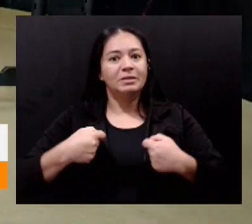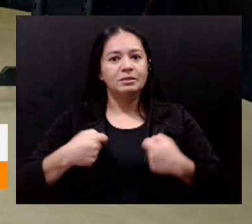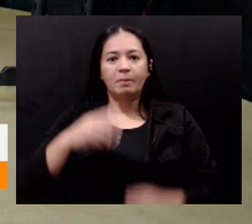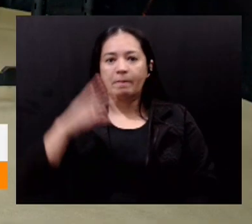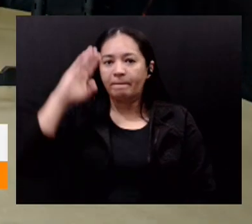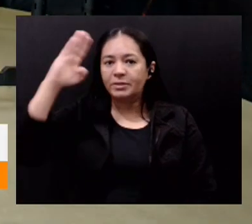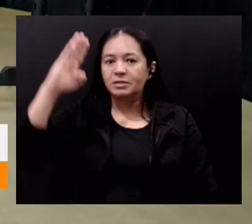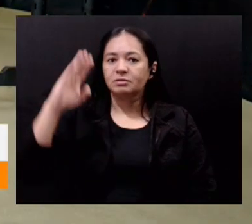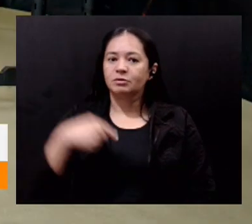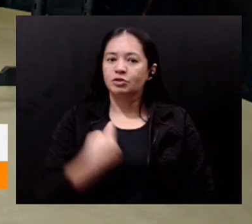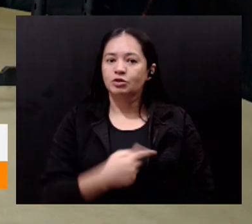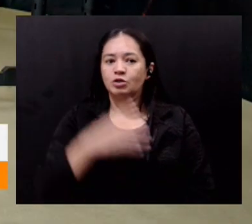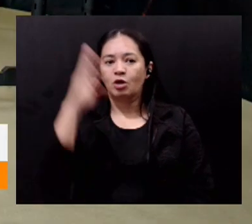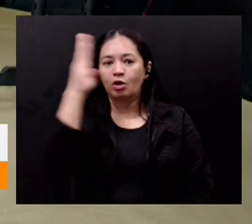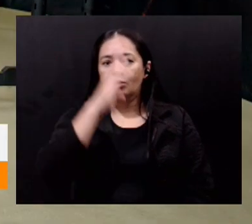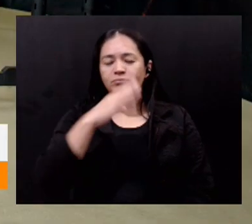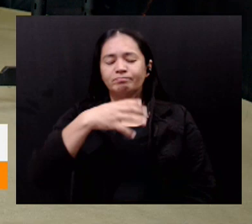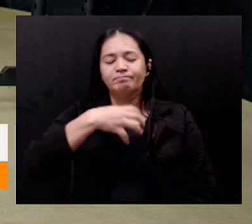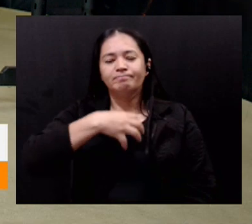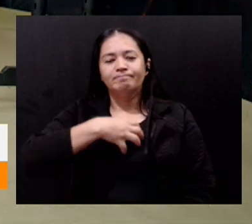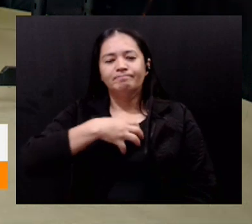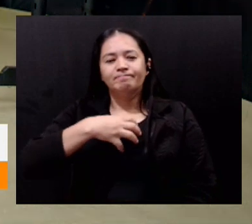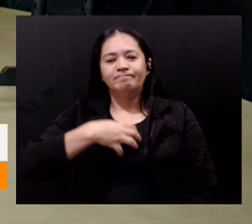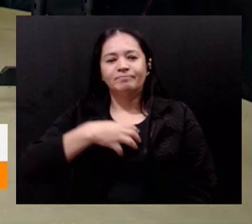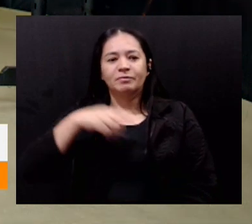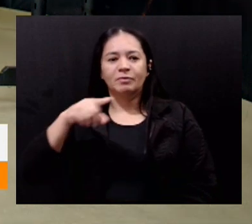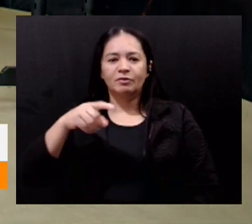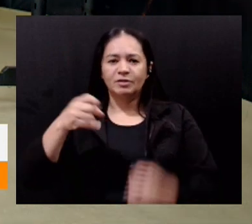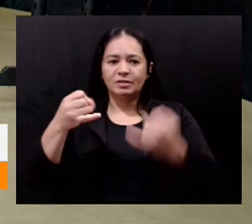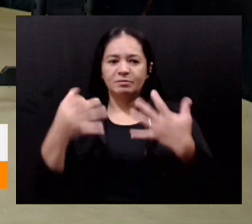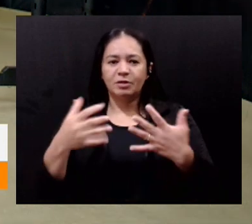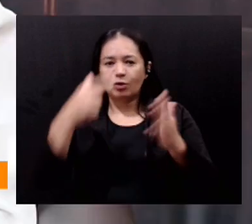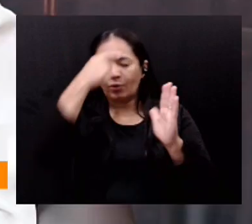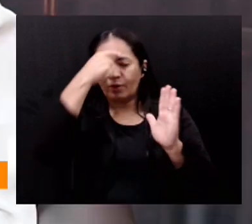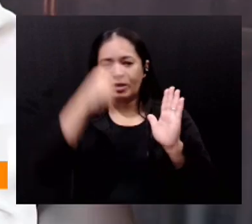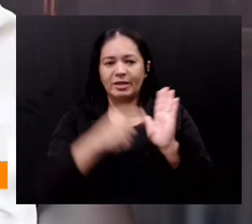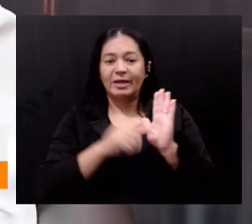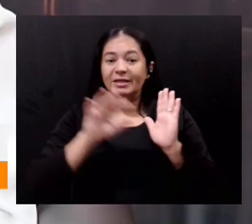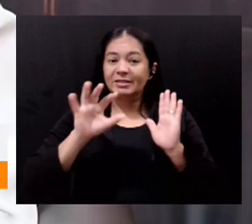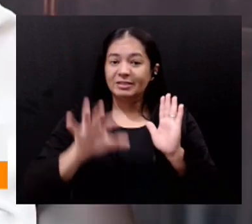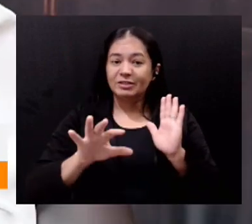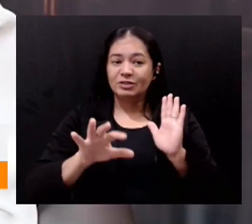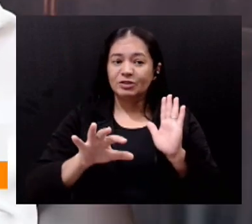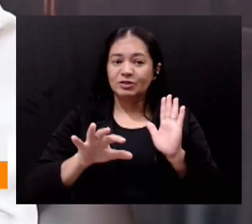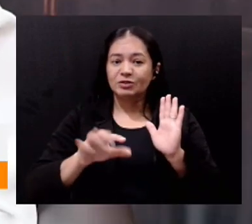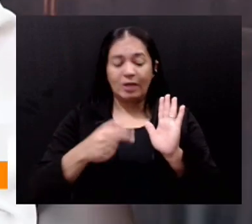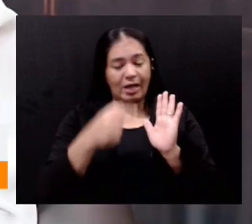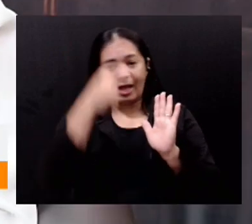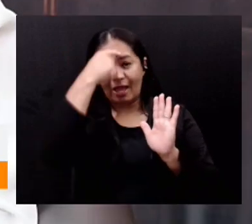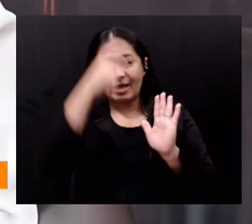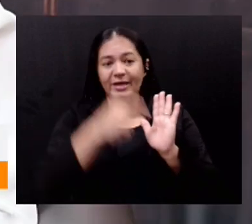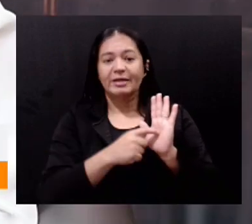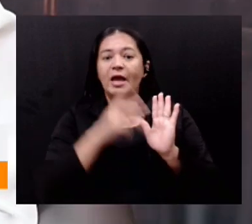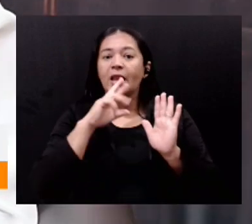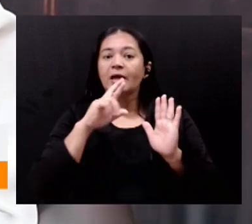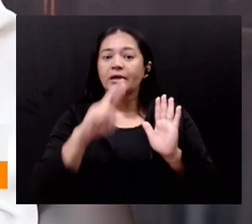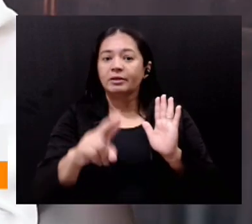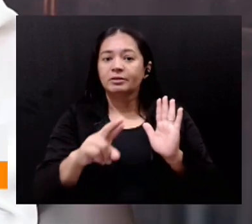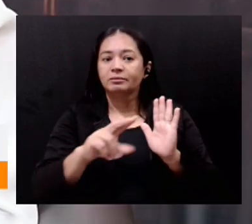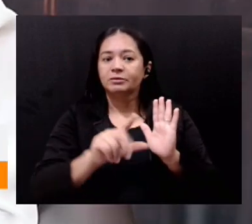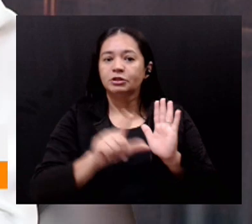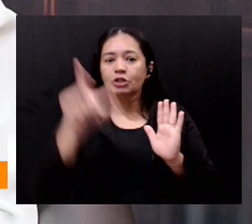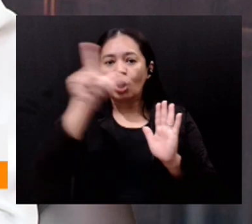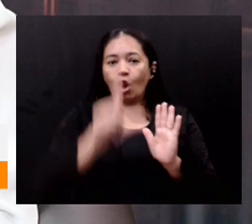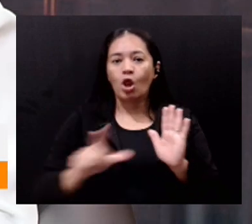É, sentimento, né, quando sim. você colocou da IA, é muito isso, ela te dá respostas lógicas, racionais,